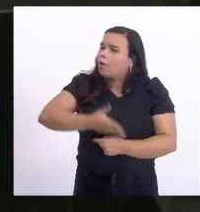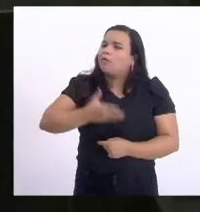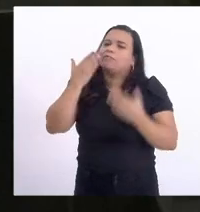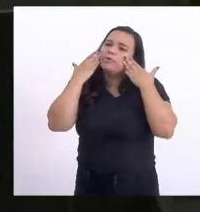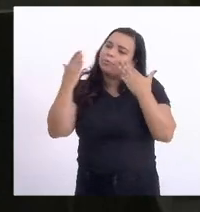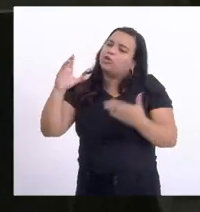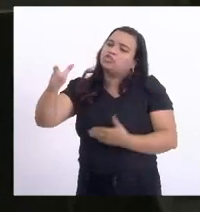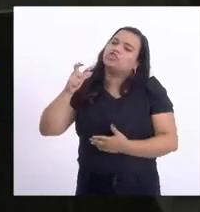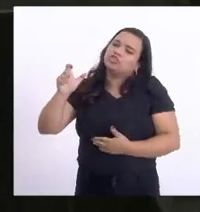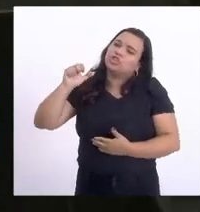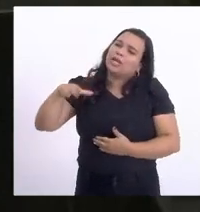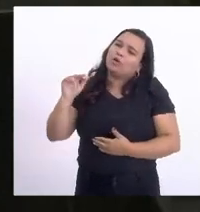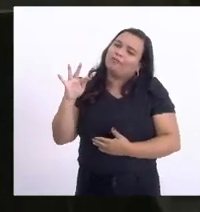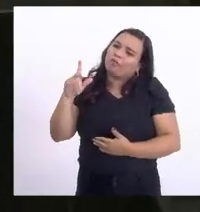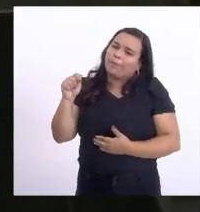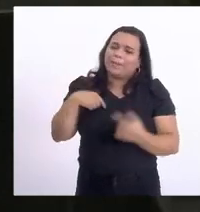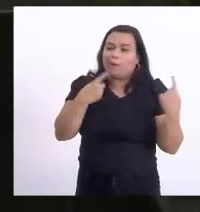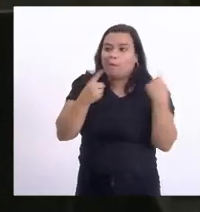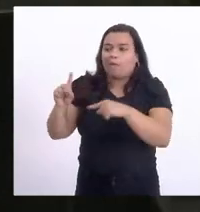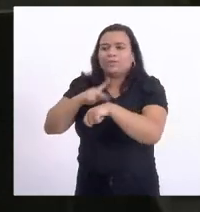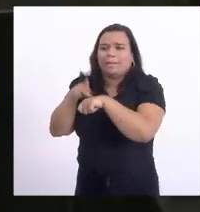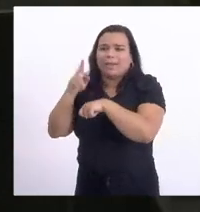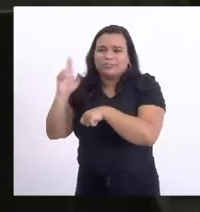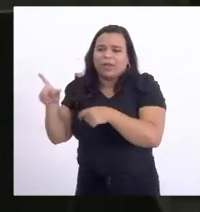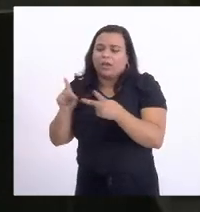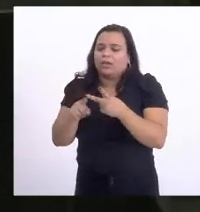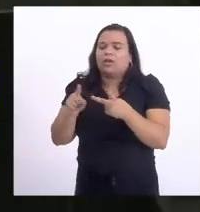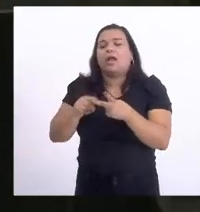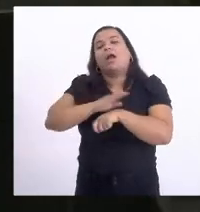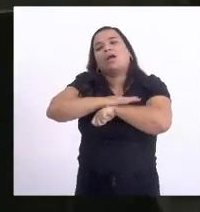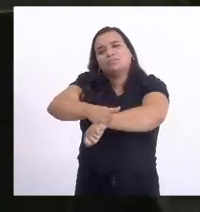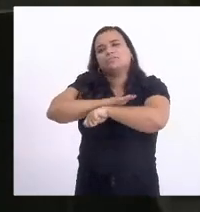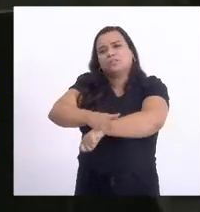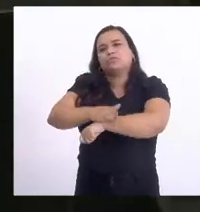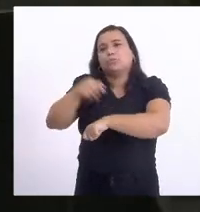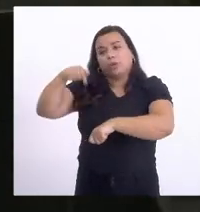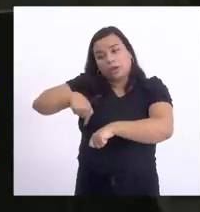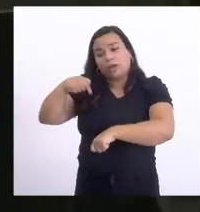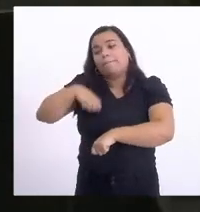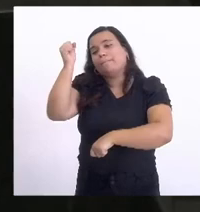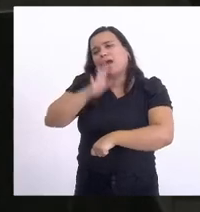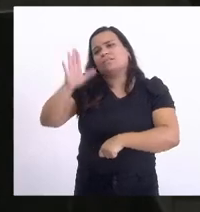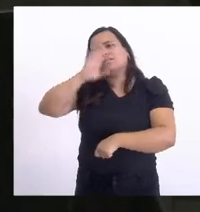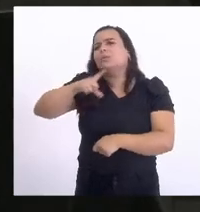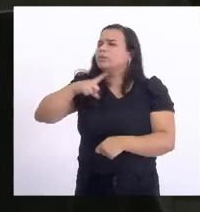chagas sociais que o Brasil é consignatário de diversas